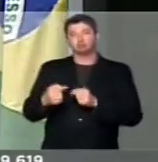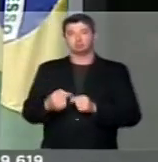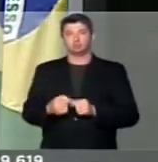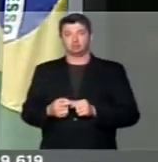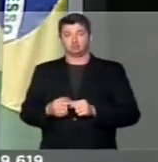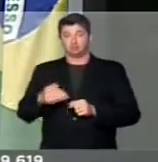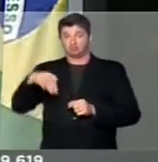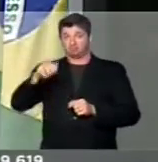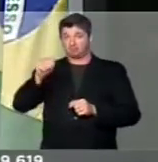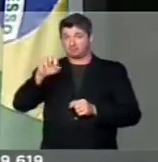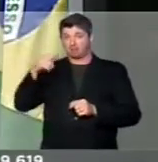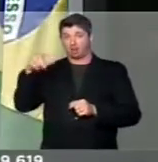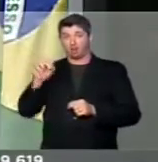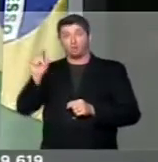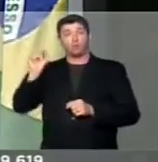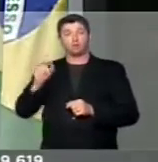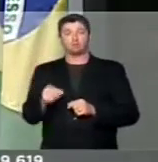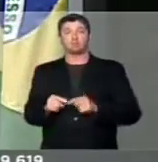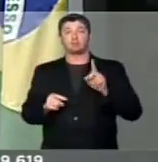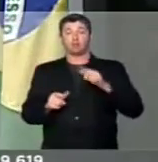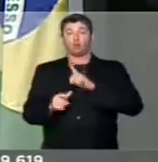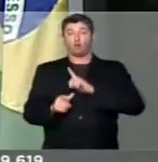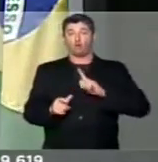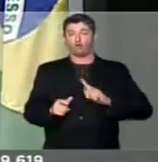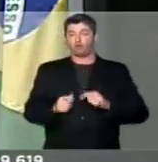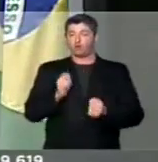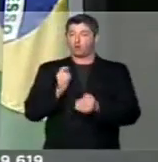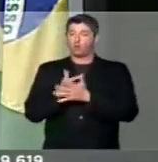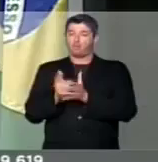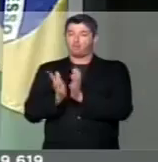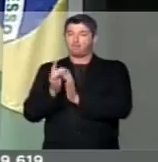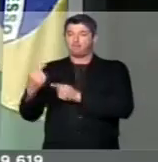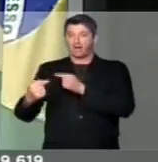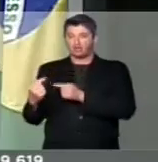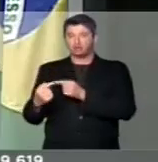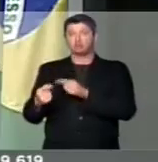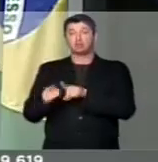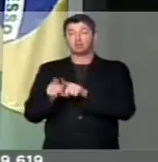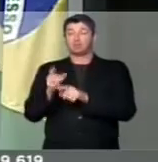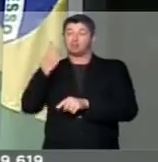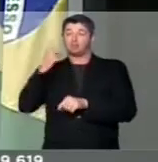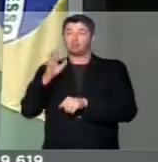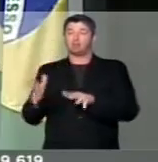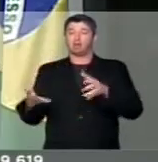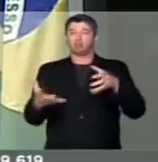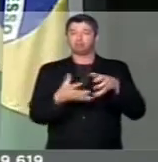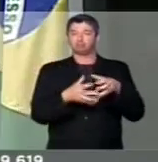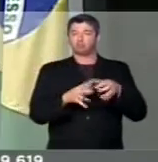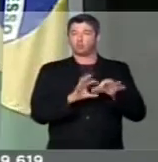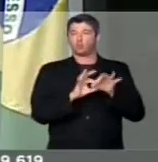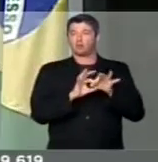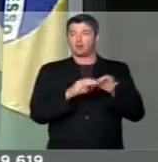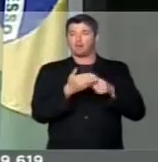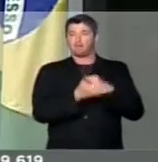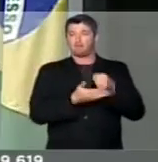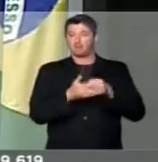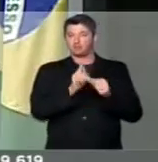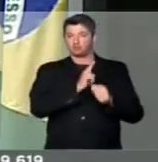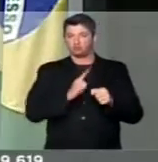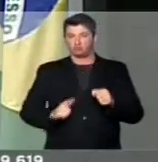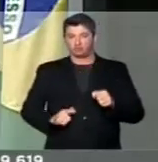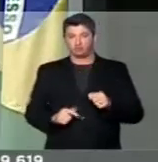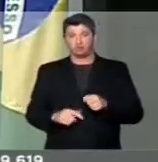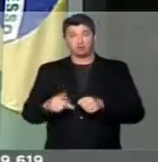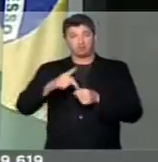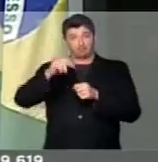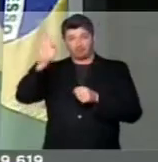O mensalão nada mais era do que a compra de partidos e de deputados para manter uma base. O petrolão, a